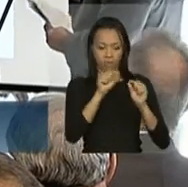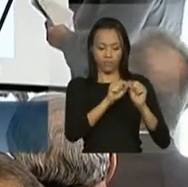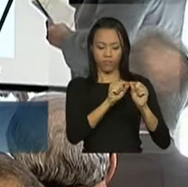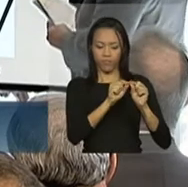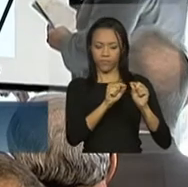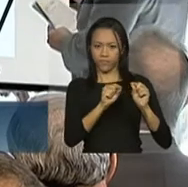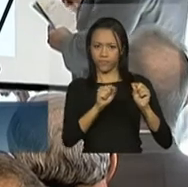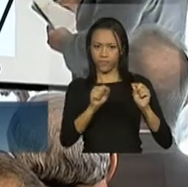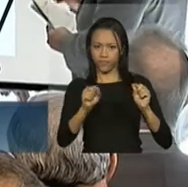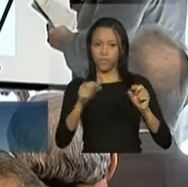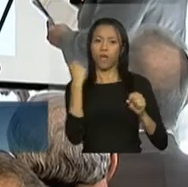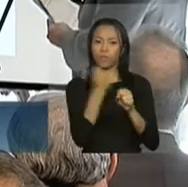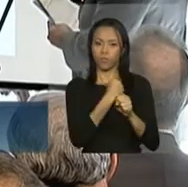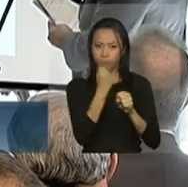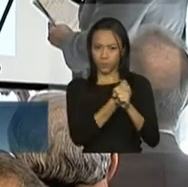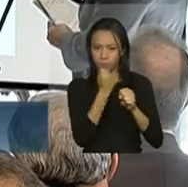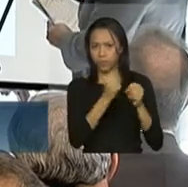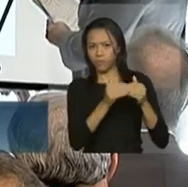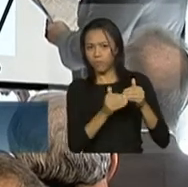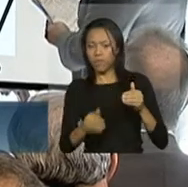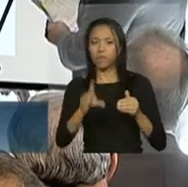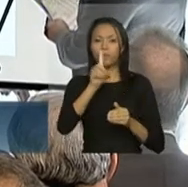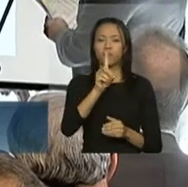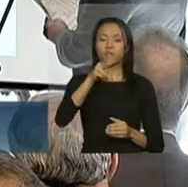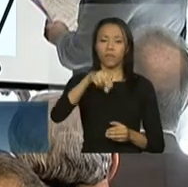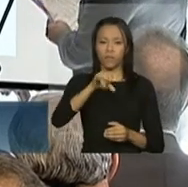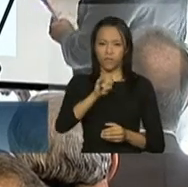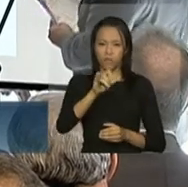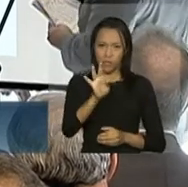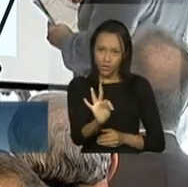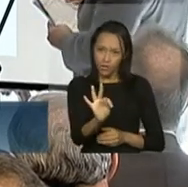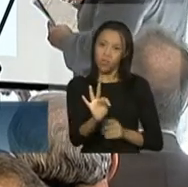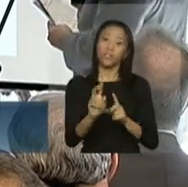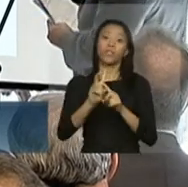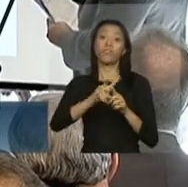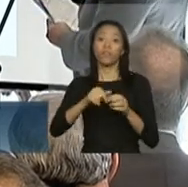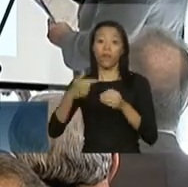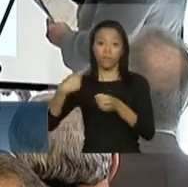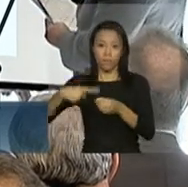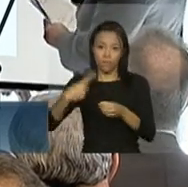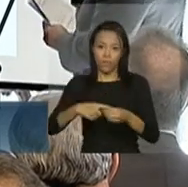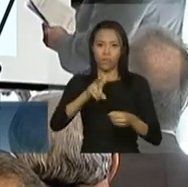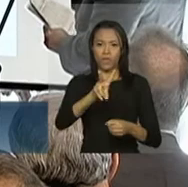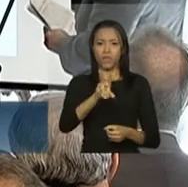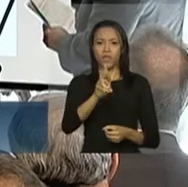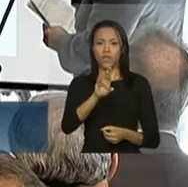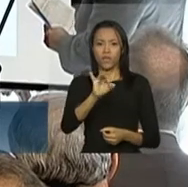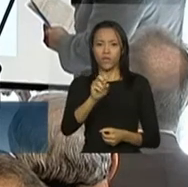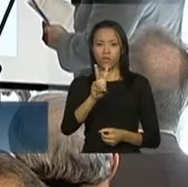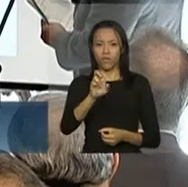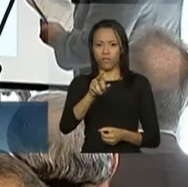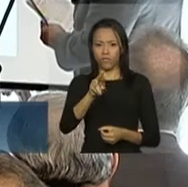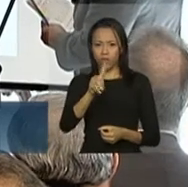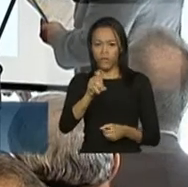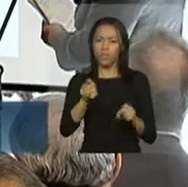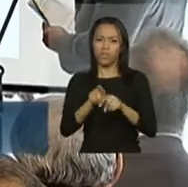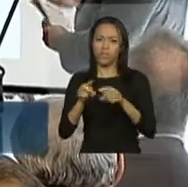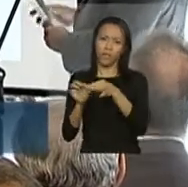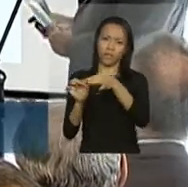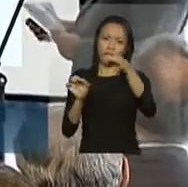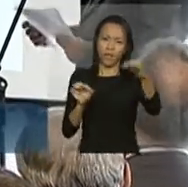sendo executado, a duplicação pelo DENIT, de Jataí, Rio Verde a Goiânia. Com isso, nós vamos ter uma extensão de